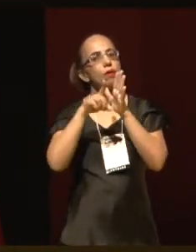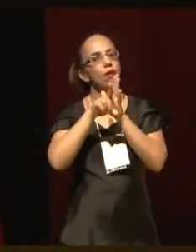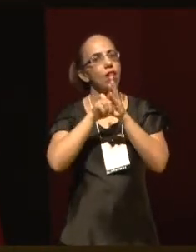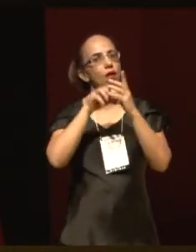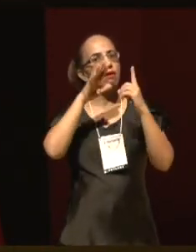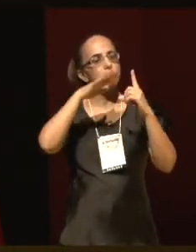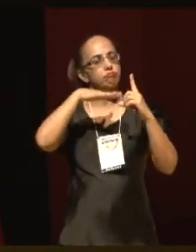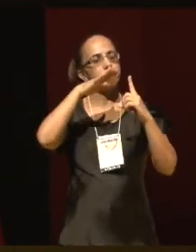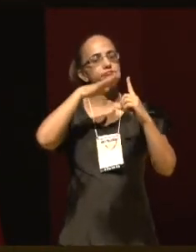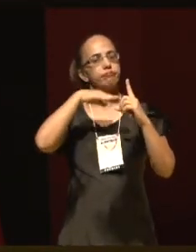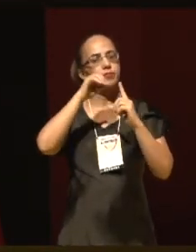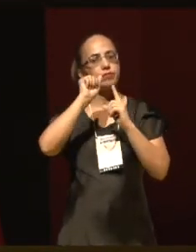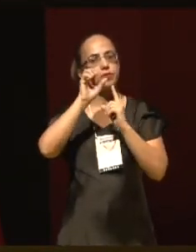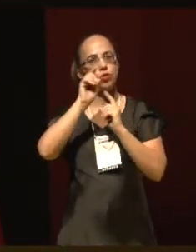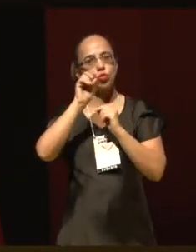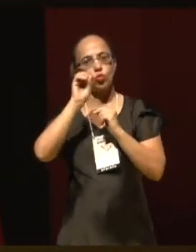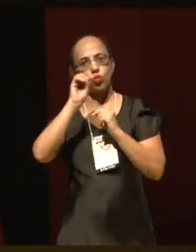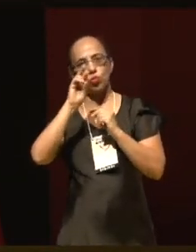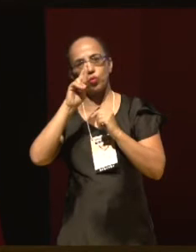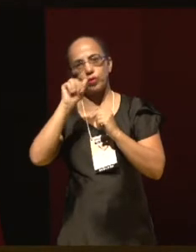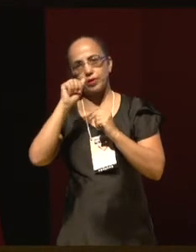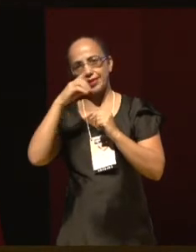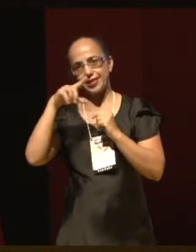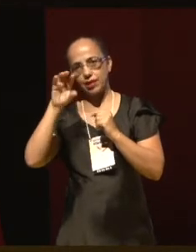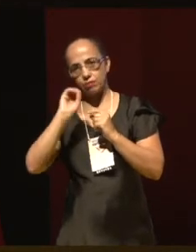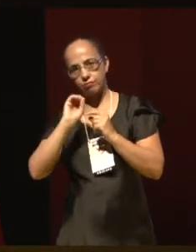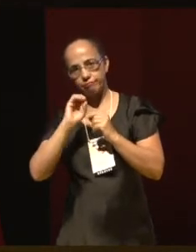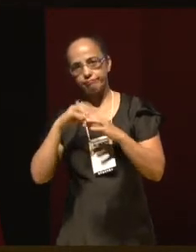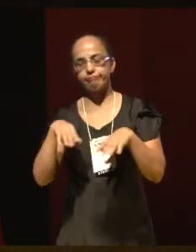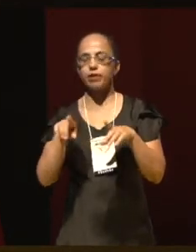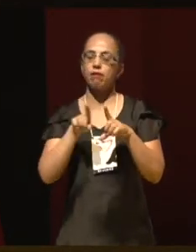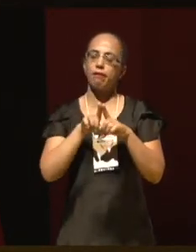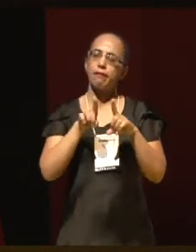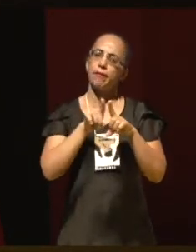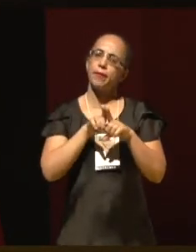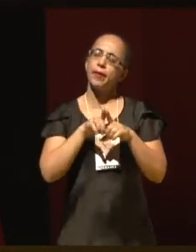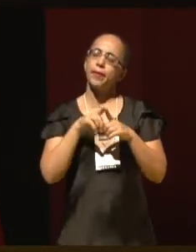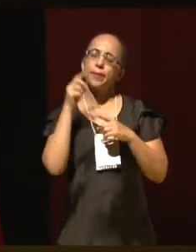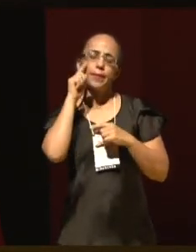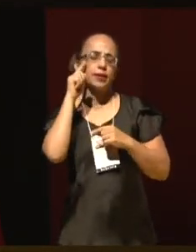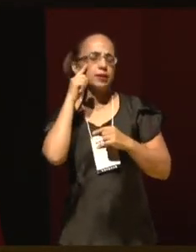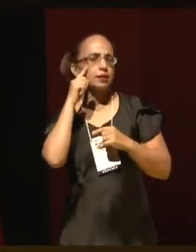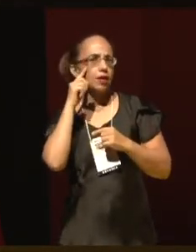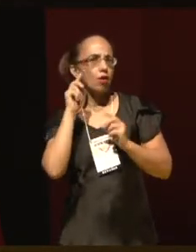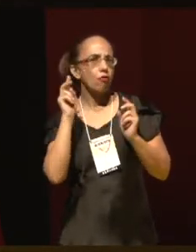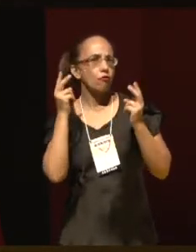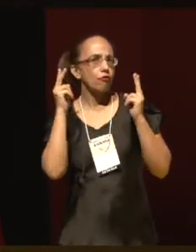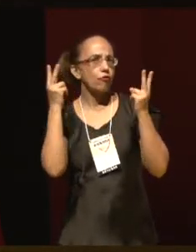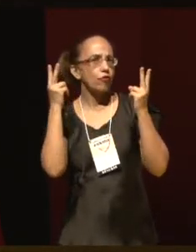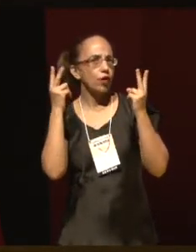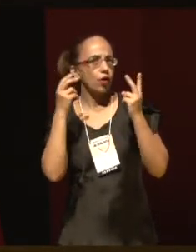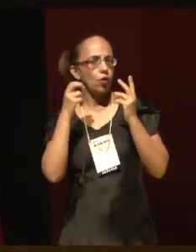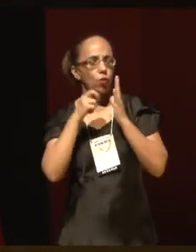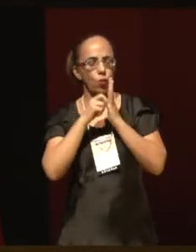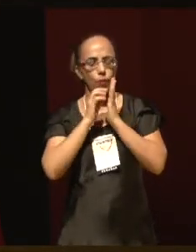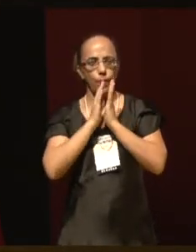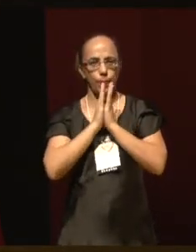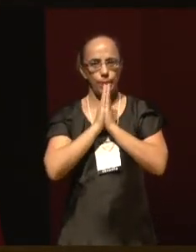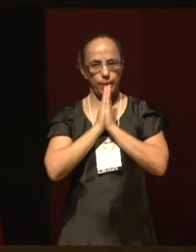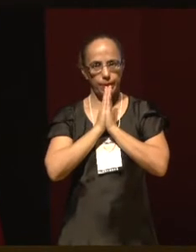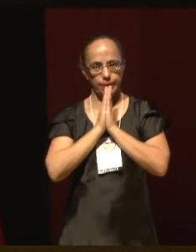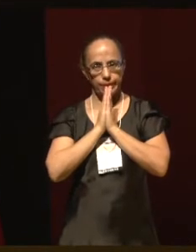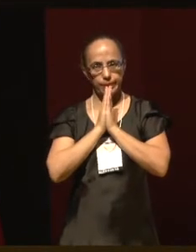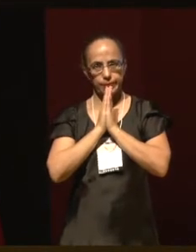Ontem fiz também uma pergunta: E gostaria que